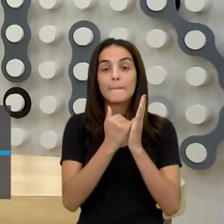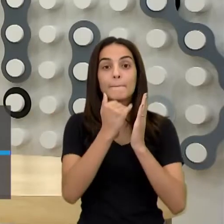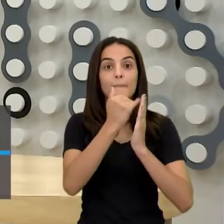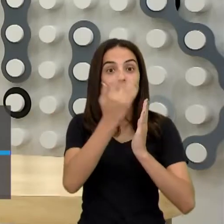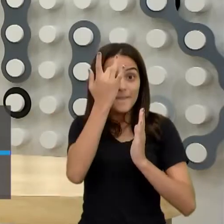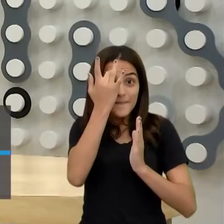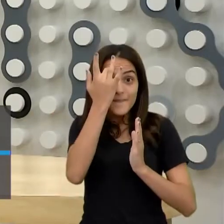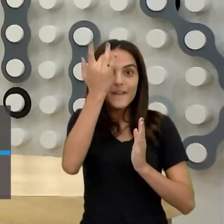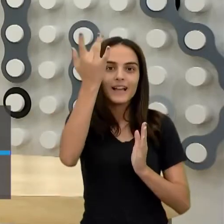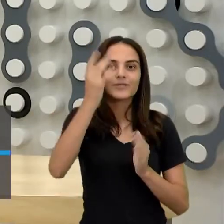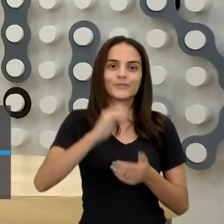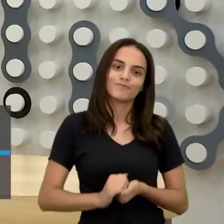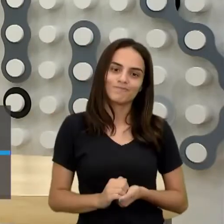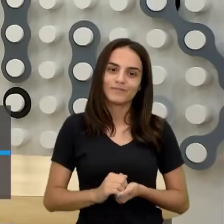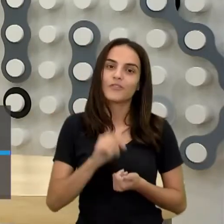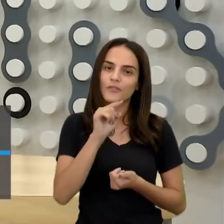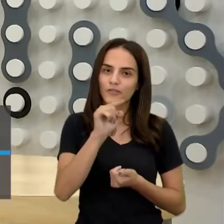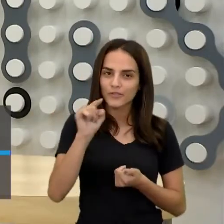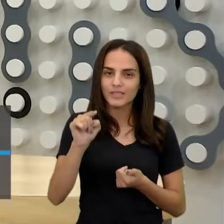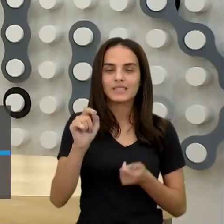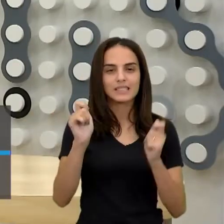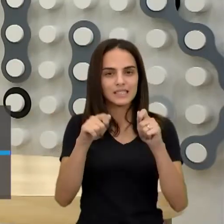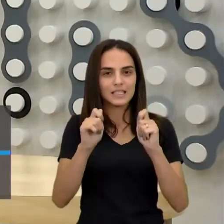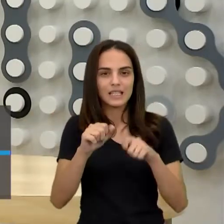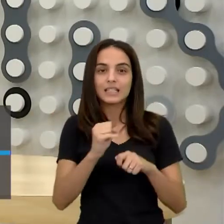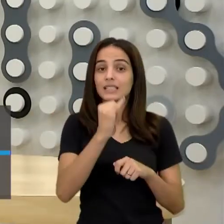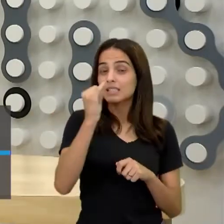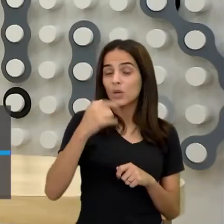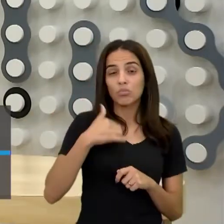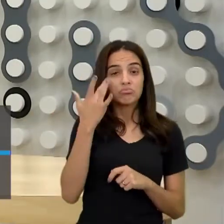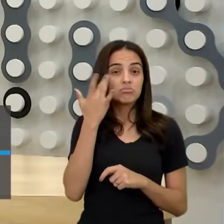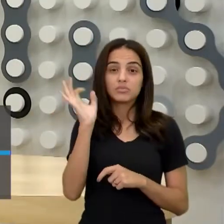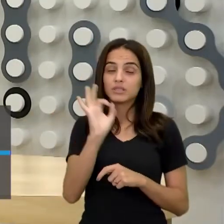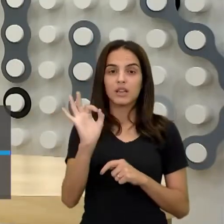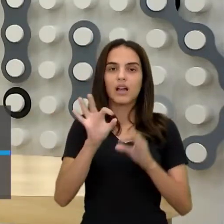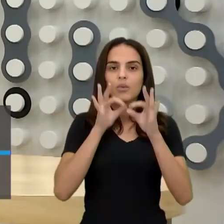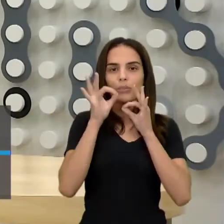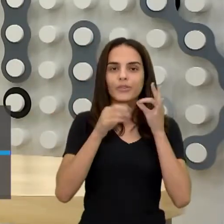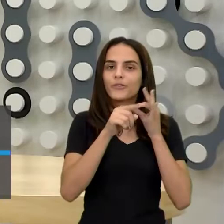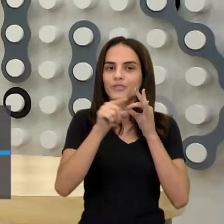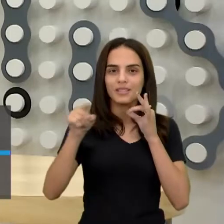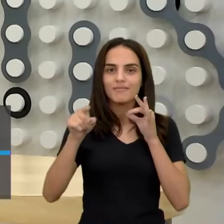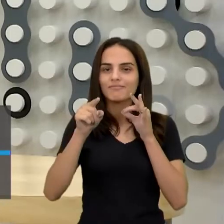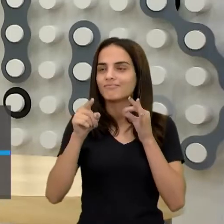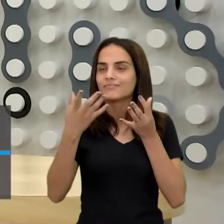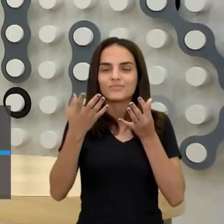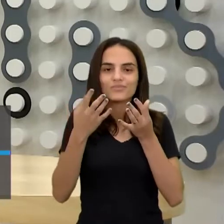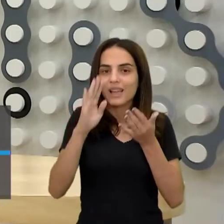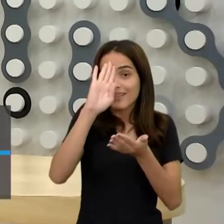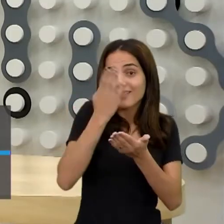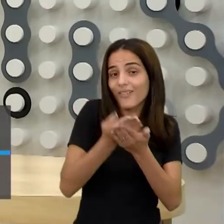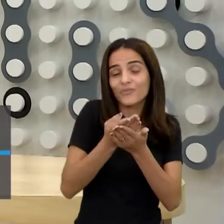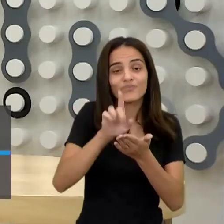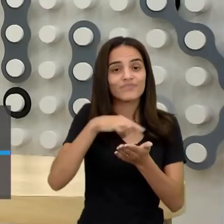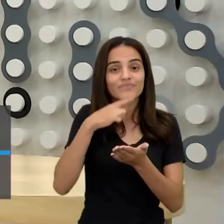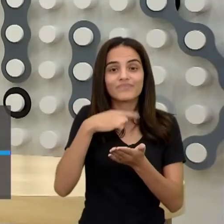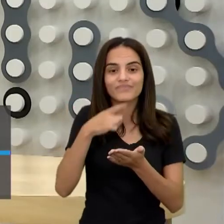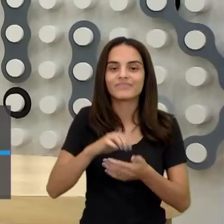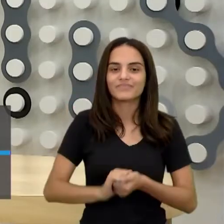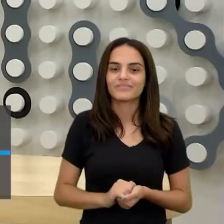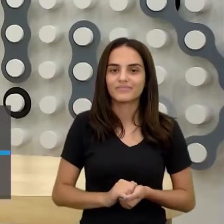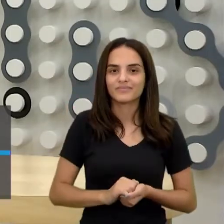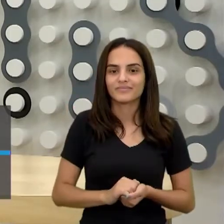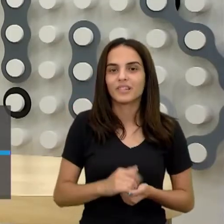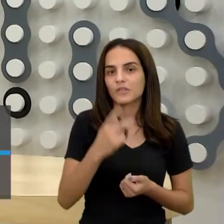mais fácil ou de alguma maneira você vai se convencer. Se eu não souber argumentar, você não se convence. tá certo? E você vai, mas Nova